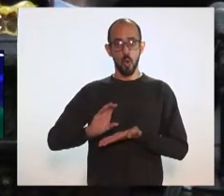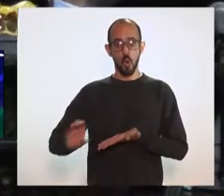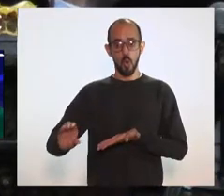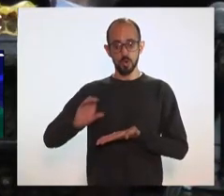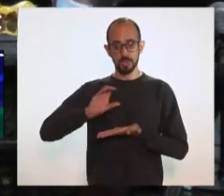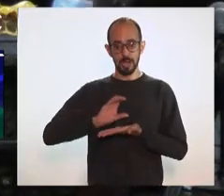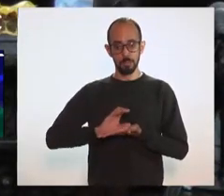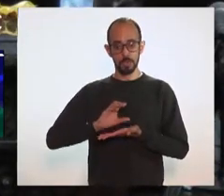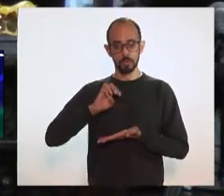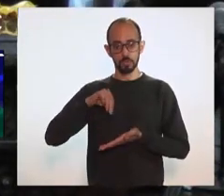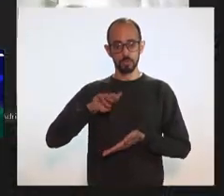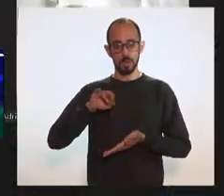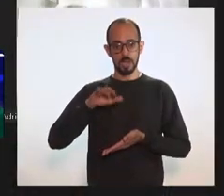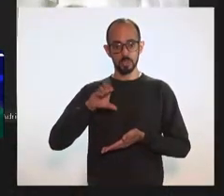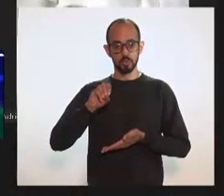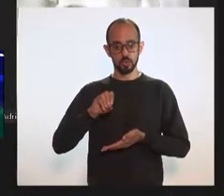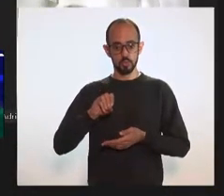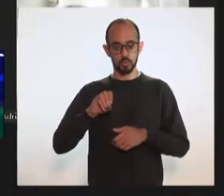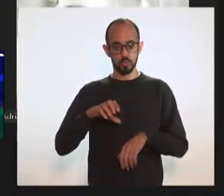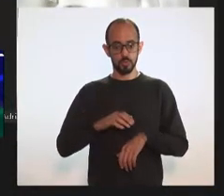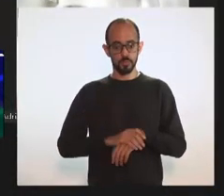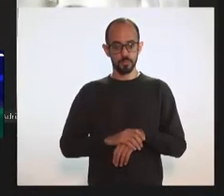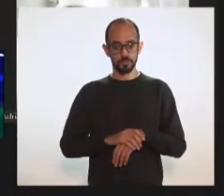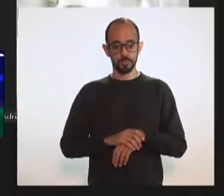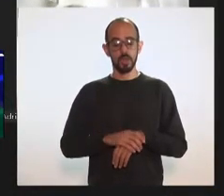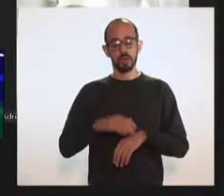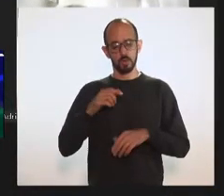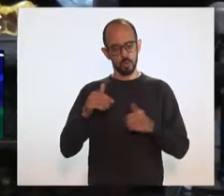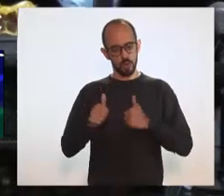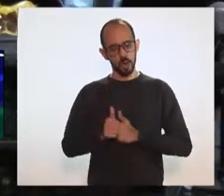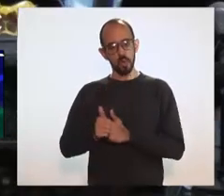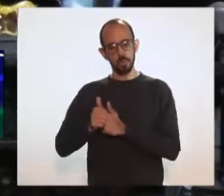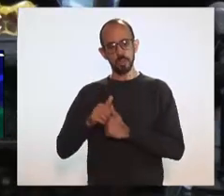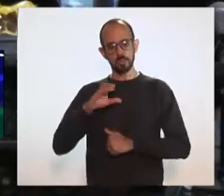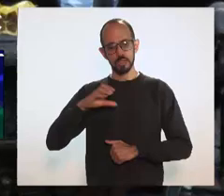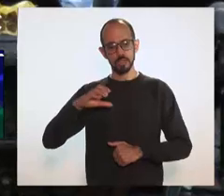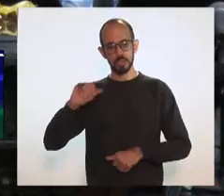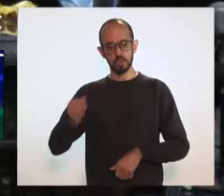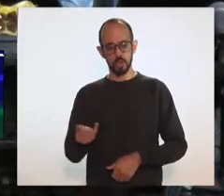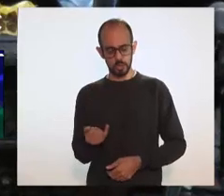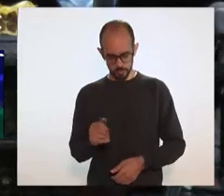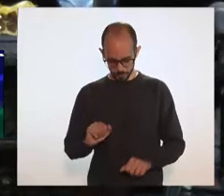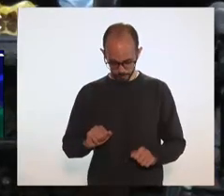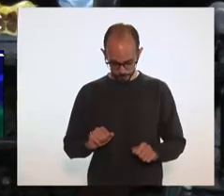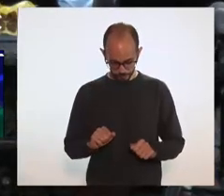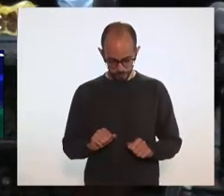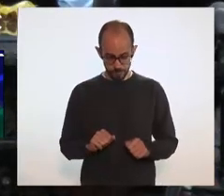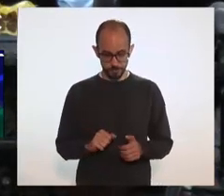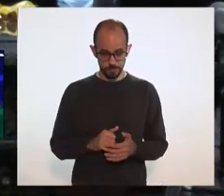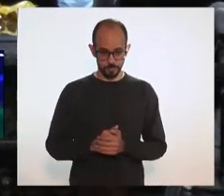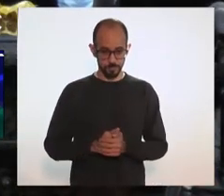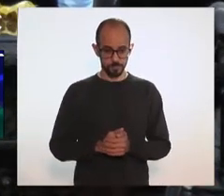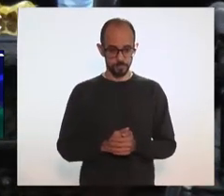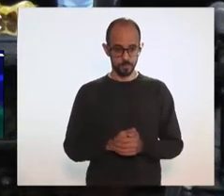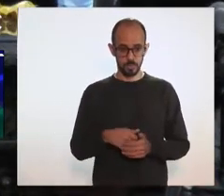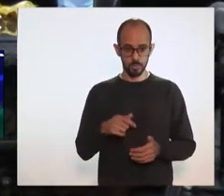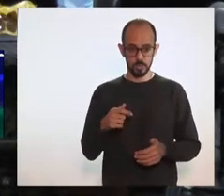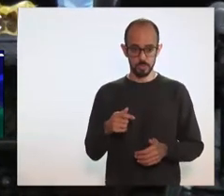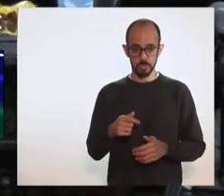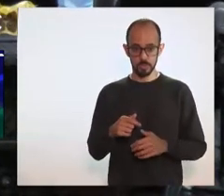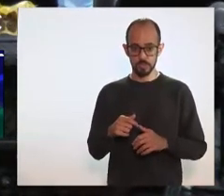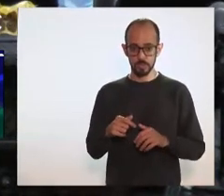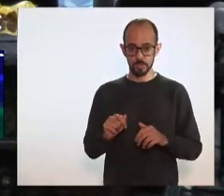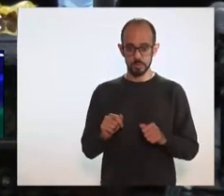Senhor presidente, favorável com relator da CCJ. Os pareceres emitidos em discussão. Havendo quem queira